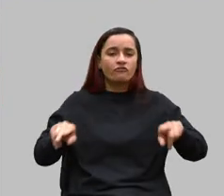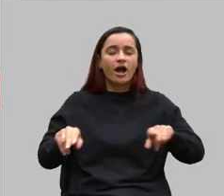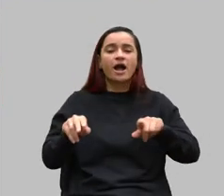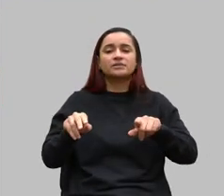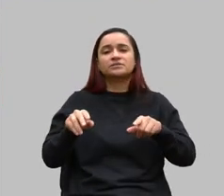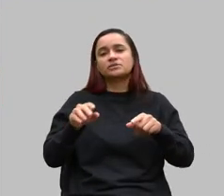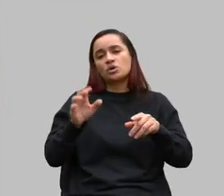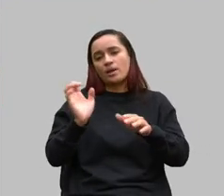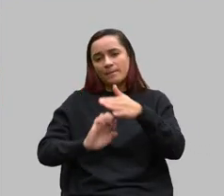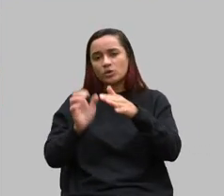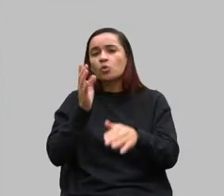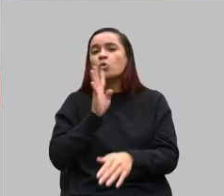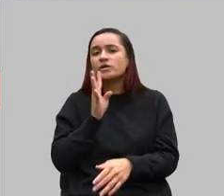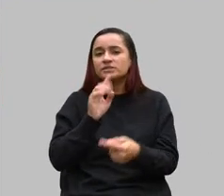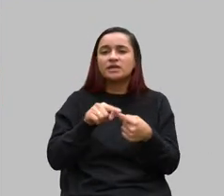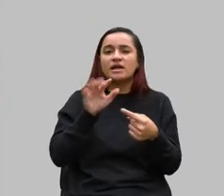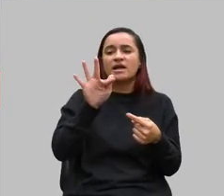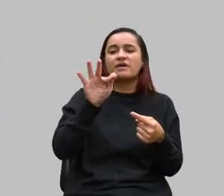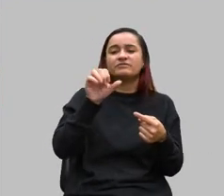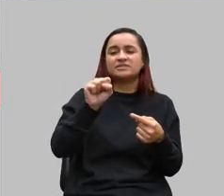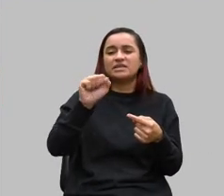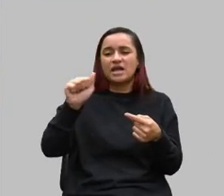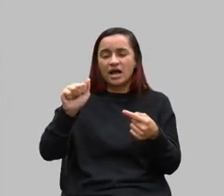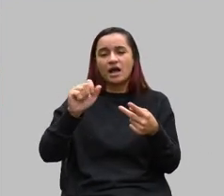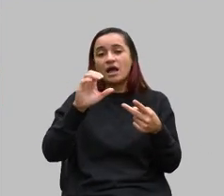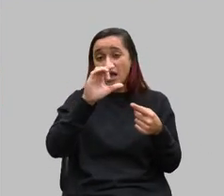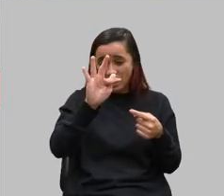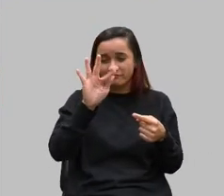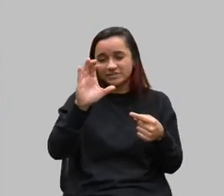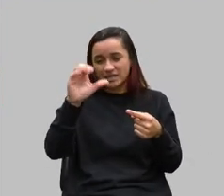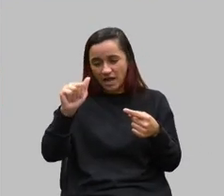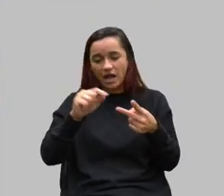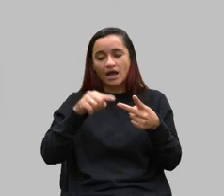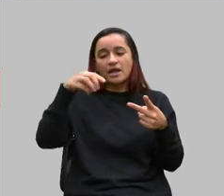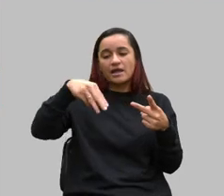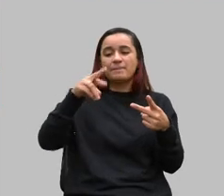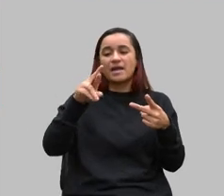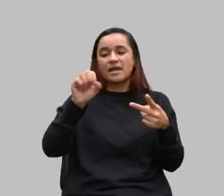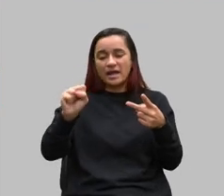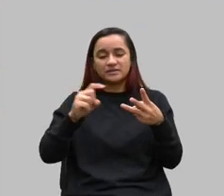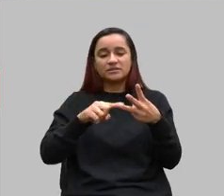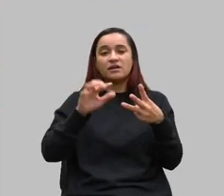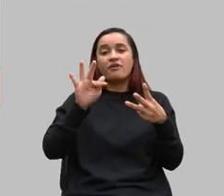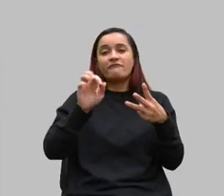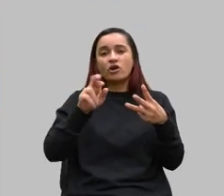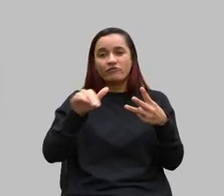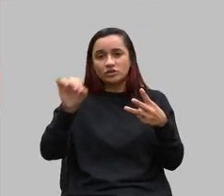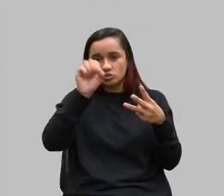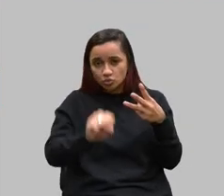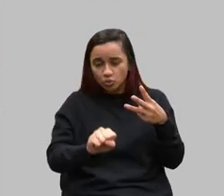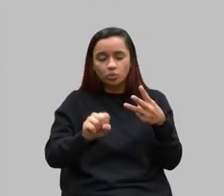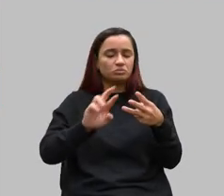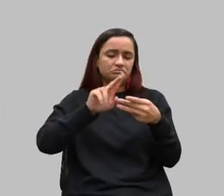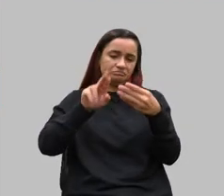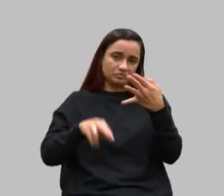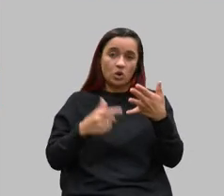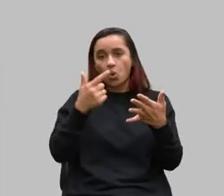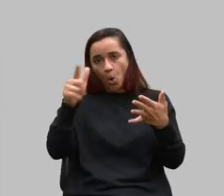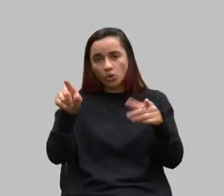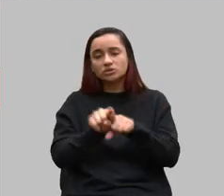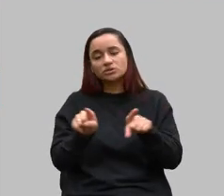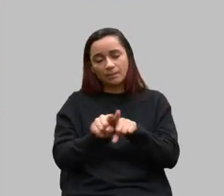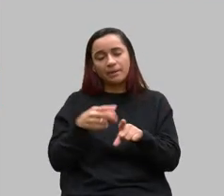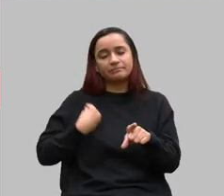FCA emrs ferrovia Norte suul e várias outras que estão em estudo e recentemente já foi comentado